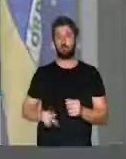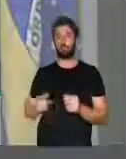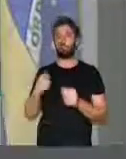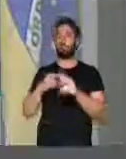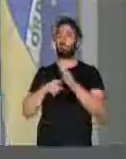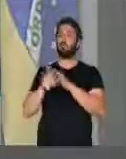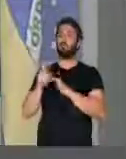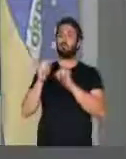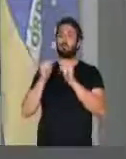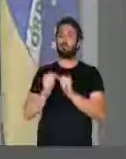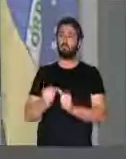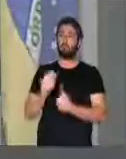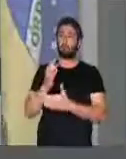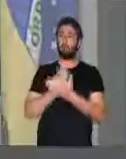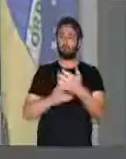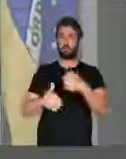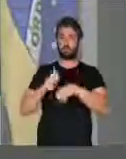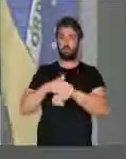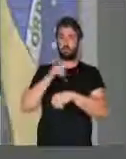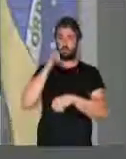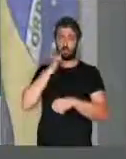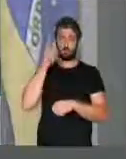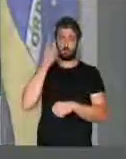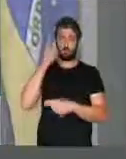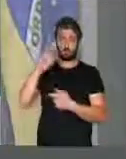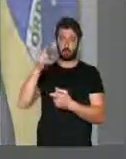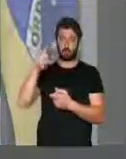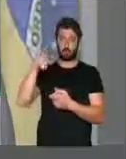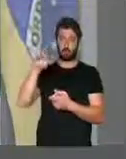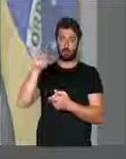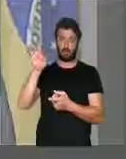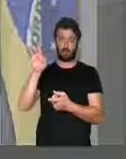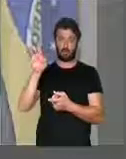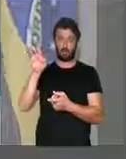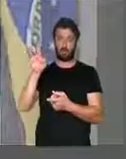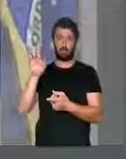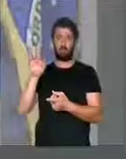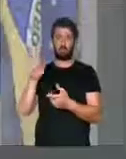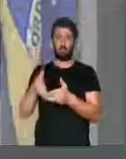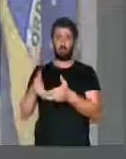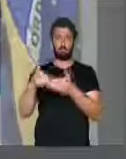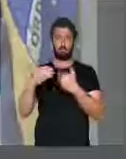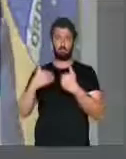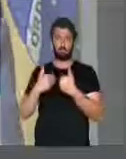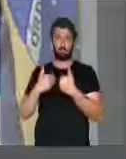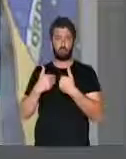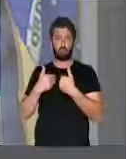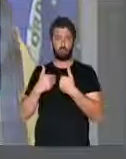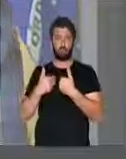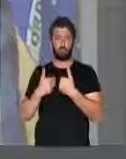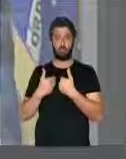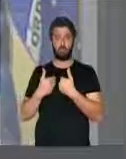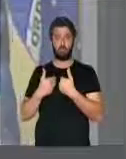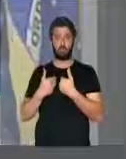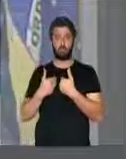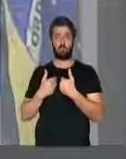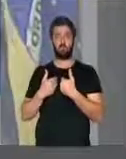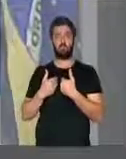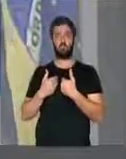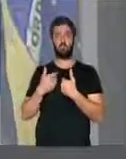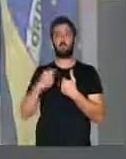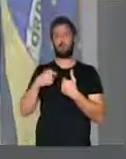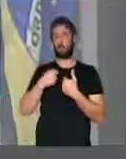apenas perguntar se eu posso dividir meu tempo com a deputada Janete. Ela me fez uma solicitação quando eu vinha para